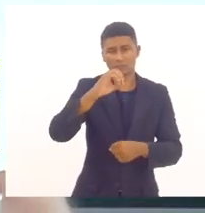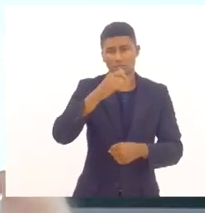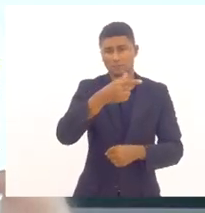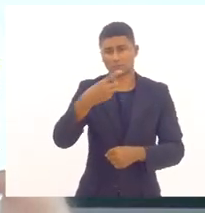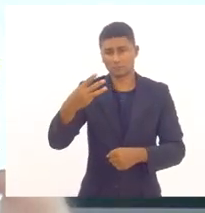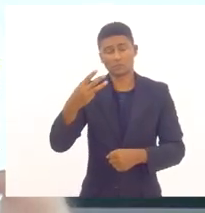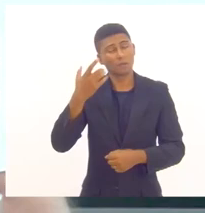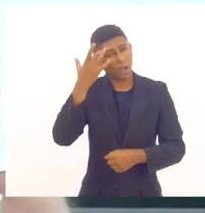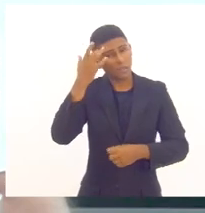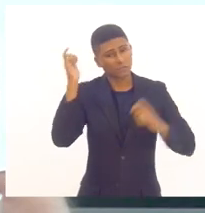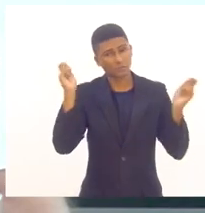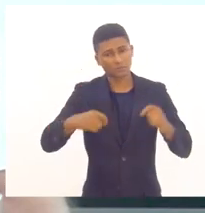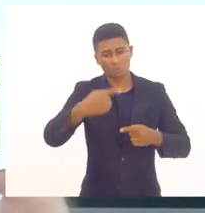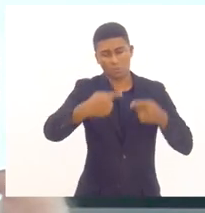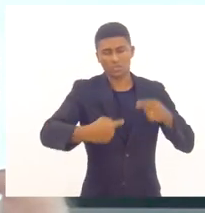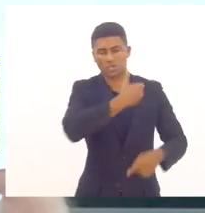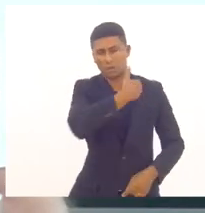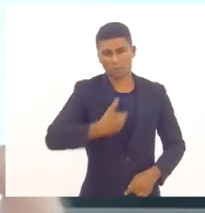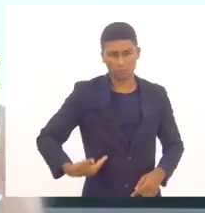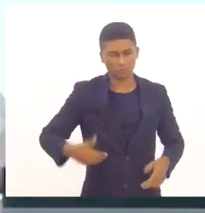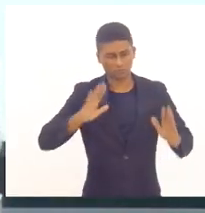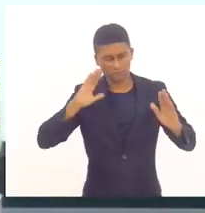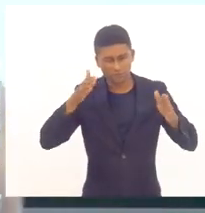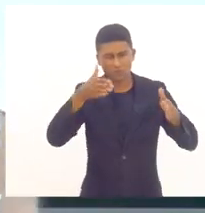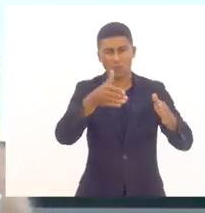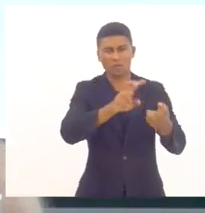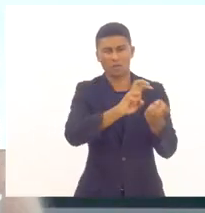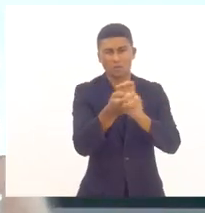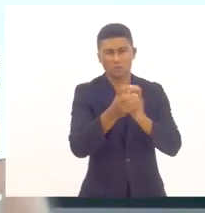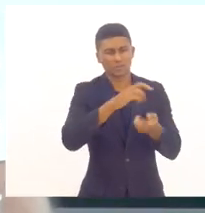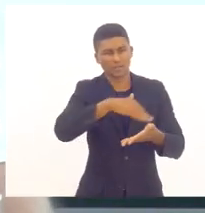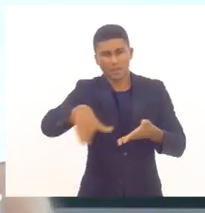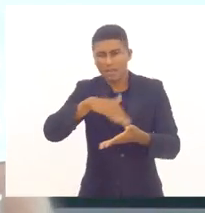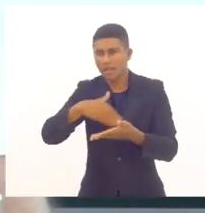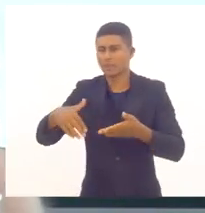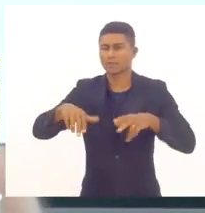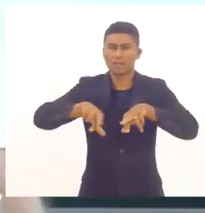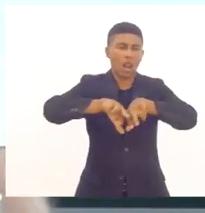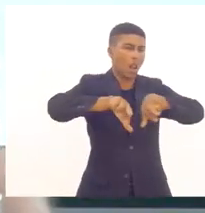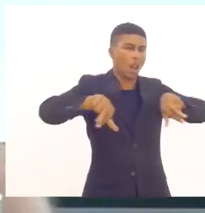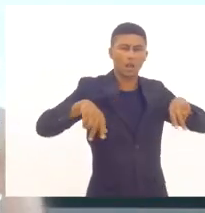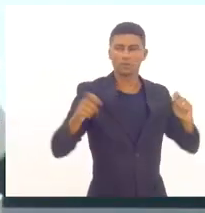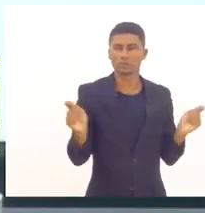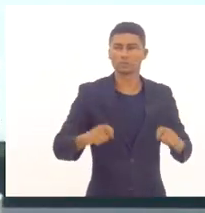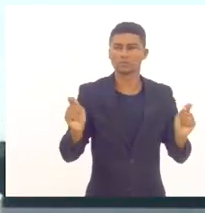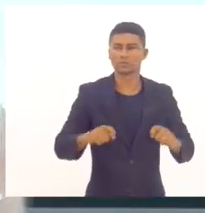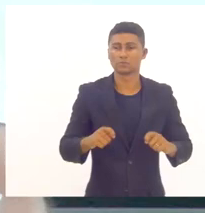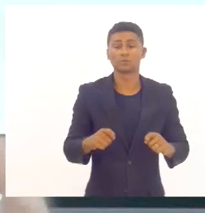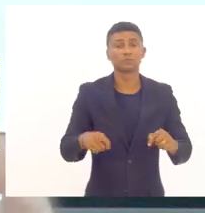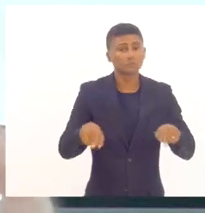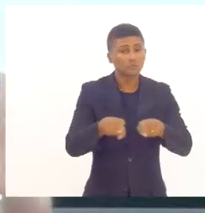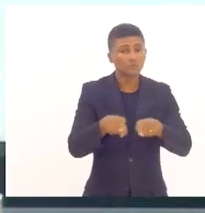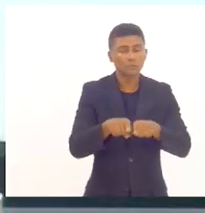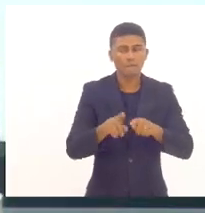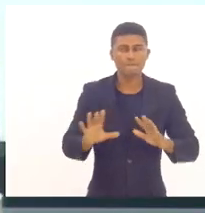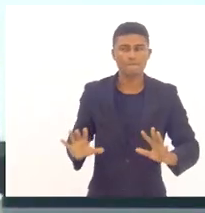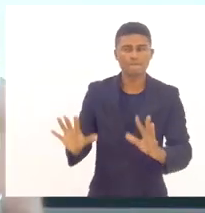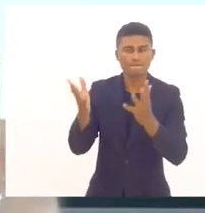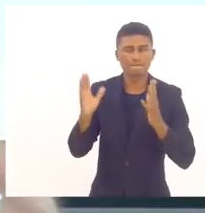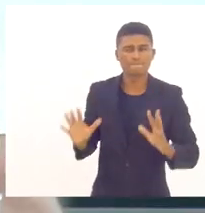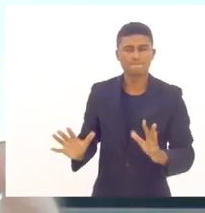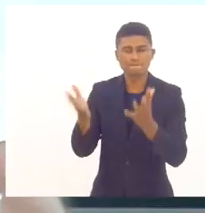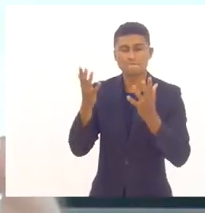com políticas públicas para a capoeira em diversas secretarias, a gente provocar um processo, provocar